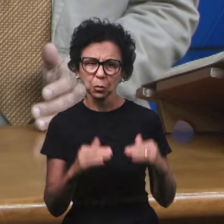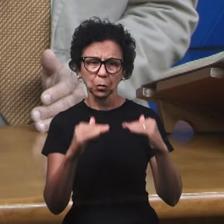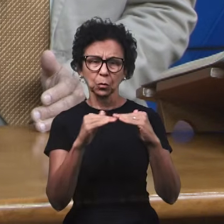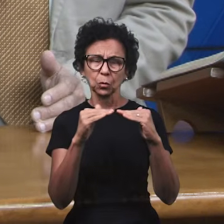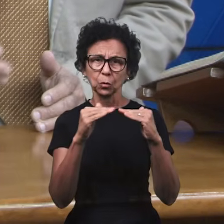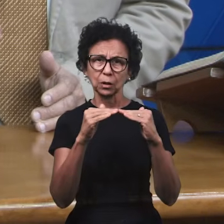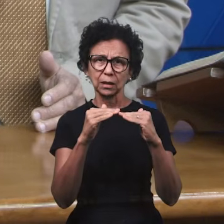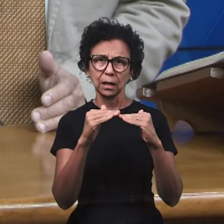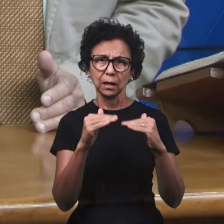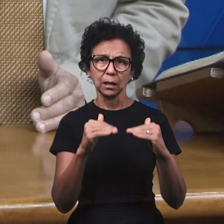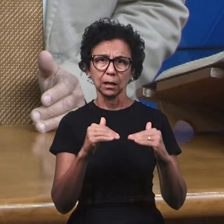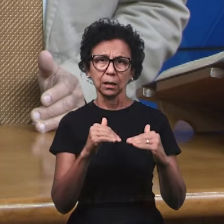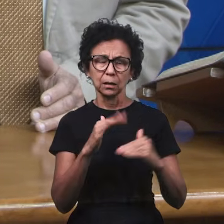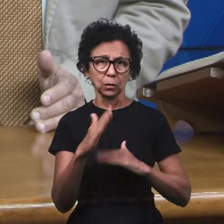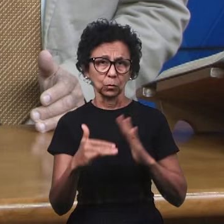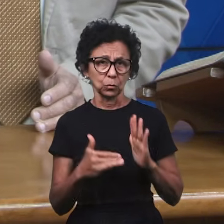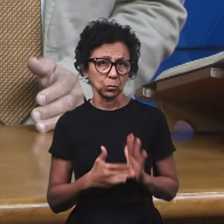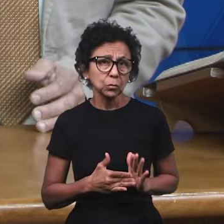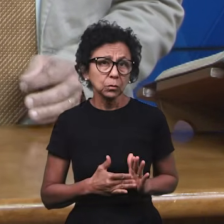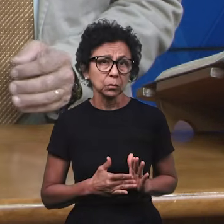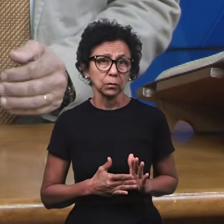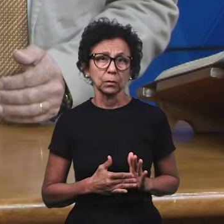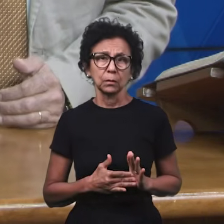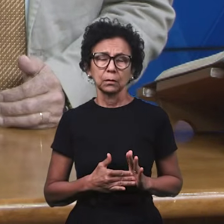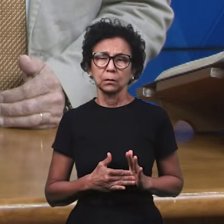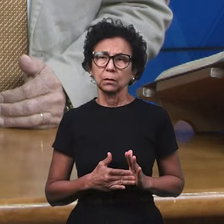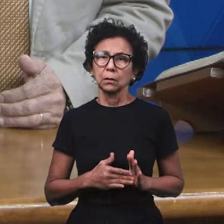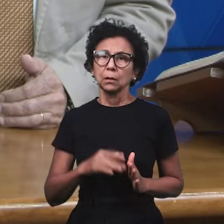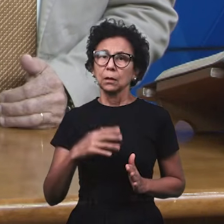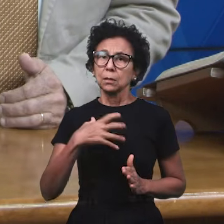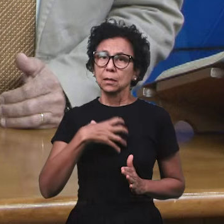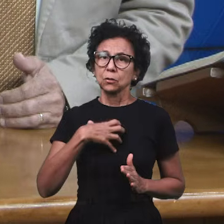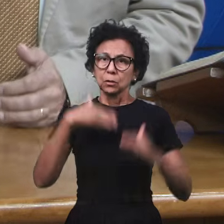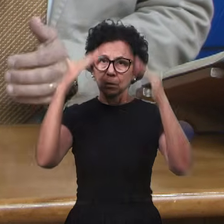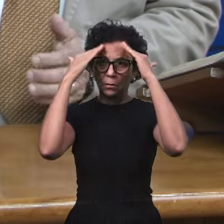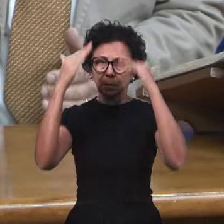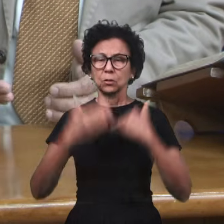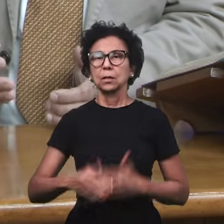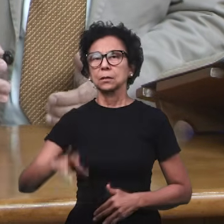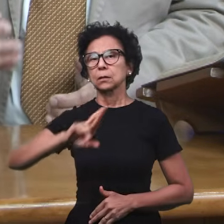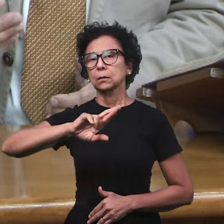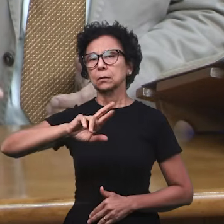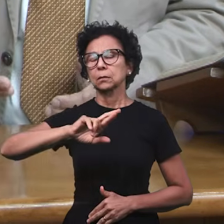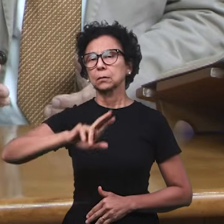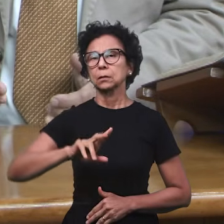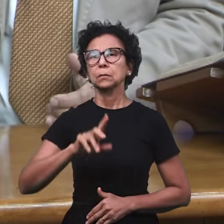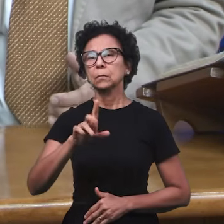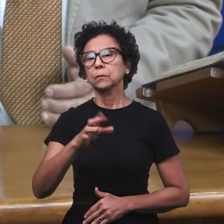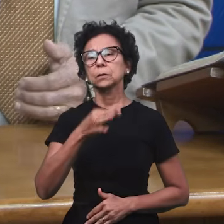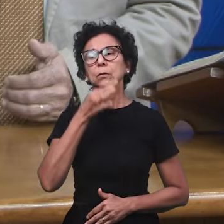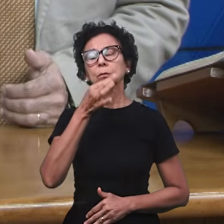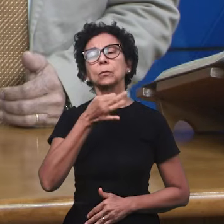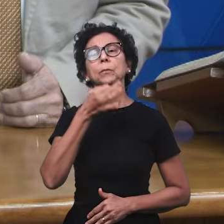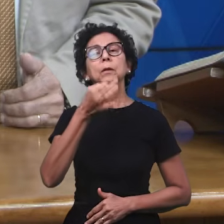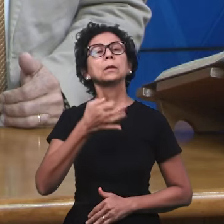aqui de desobediência, mas no sentido de você colocar a sua opinião,